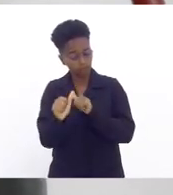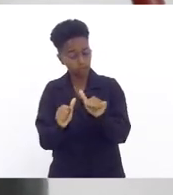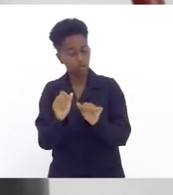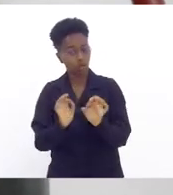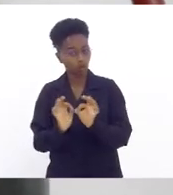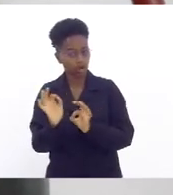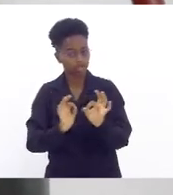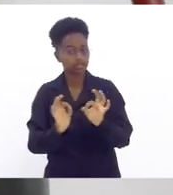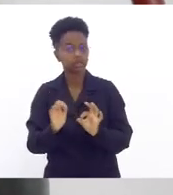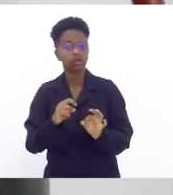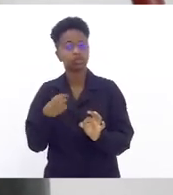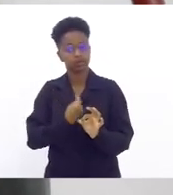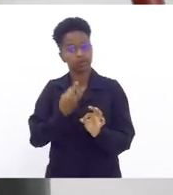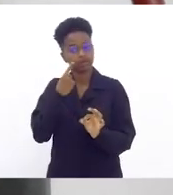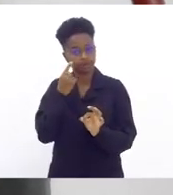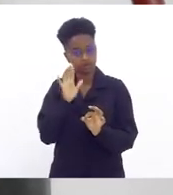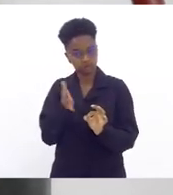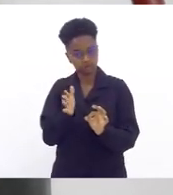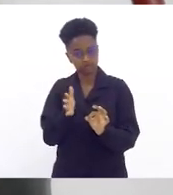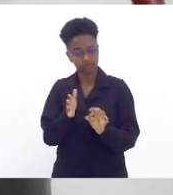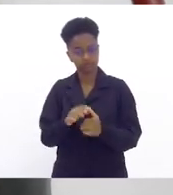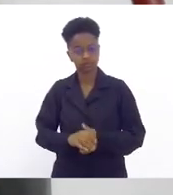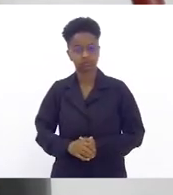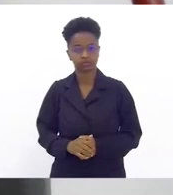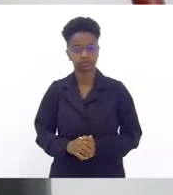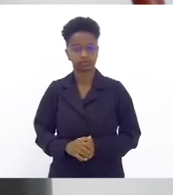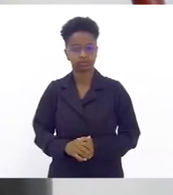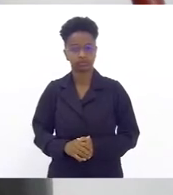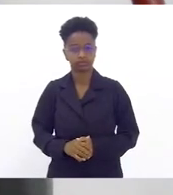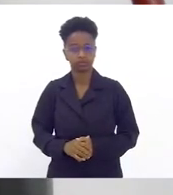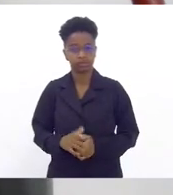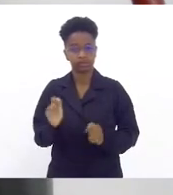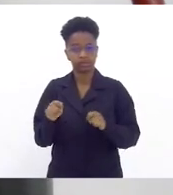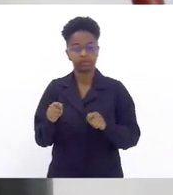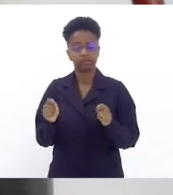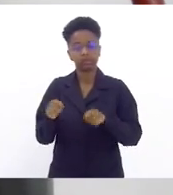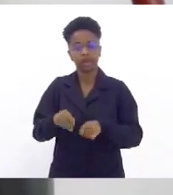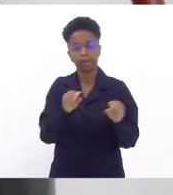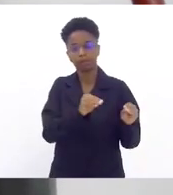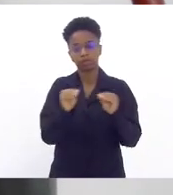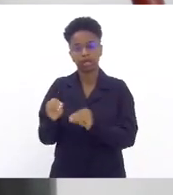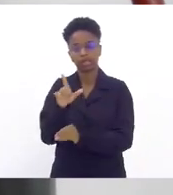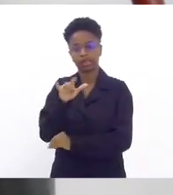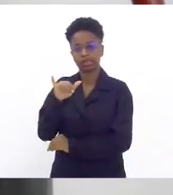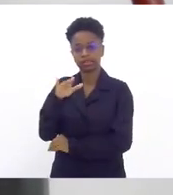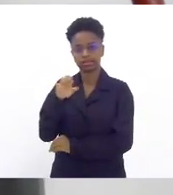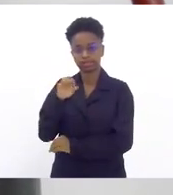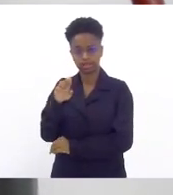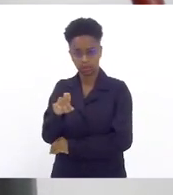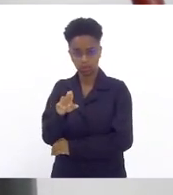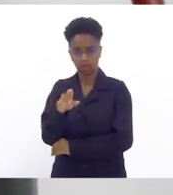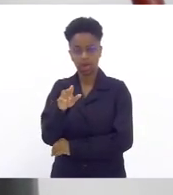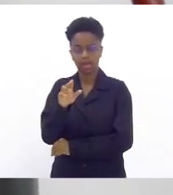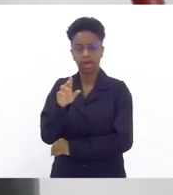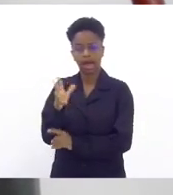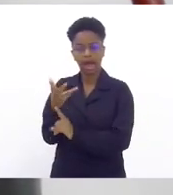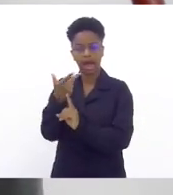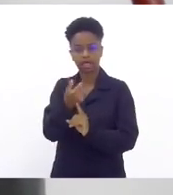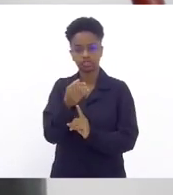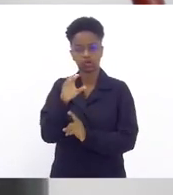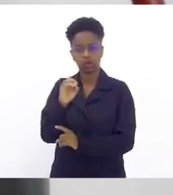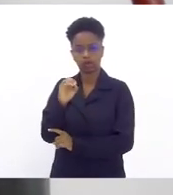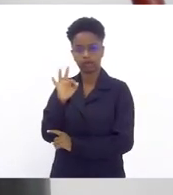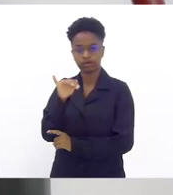que a gente Já verificou para para o Liceu de Artes e ofícios depois queria confirmar tudo isso com está acontecendo